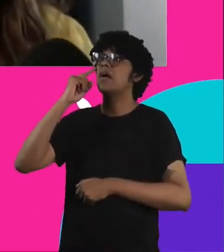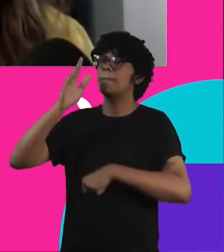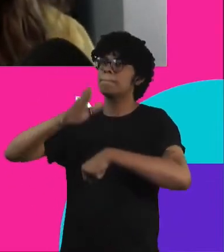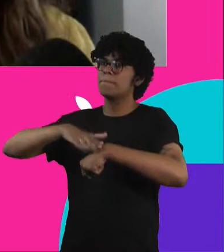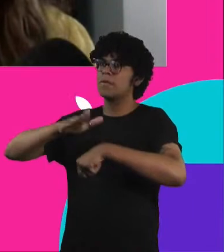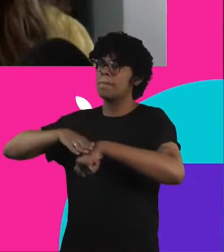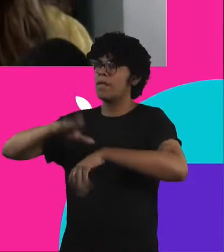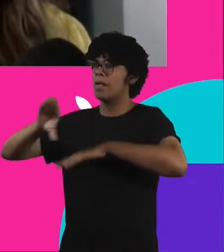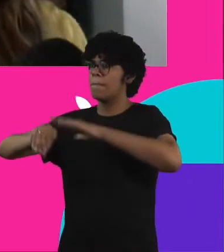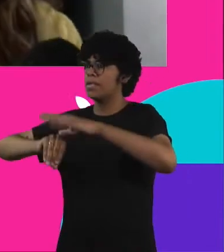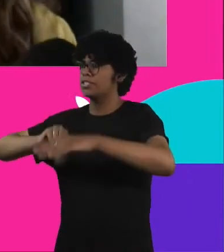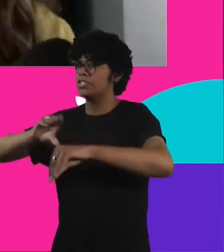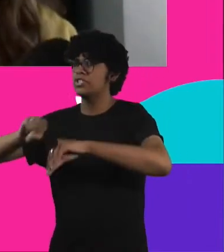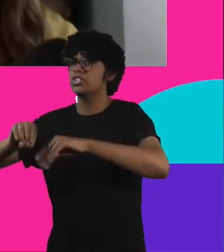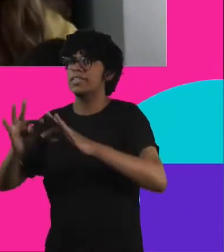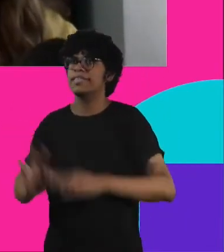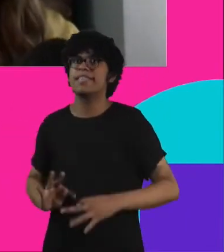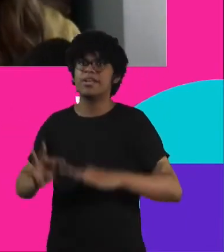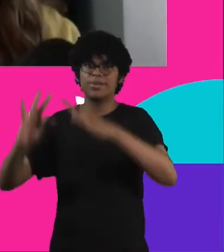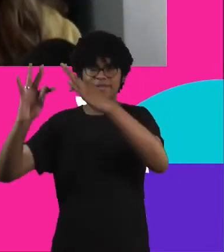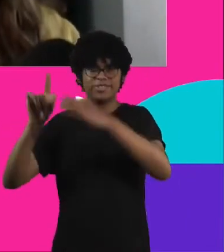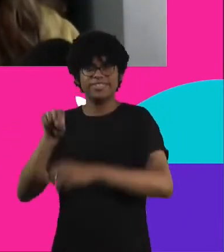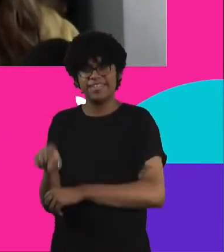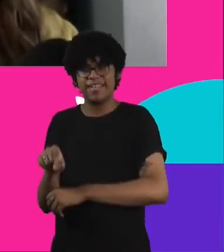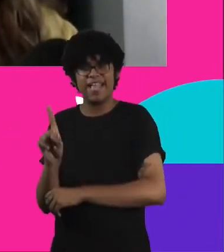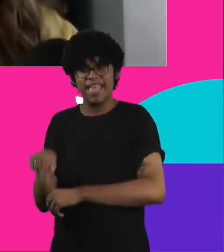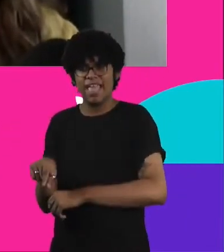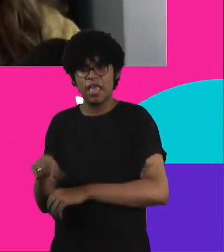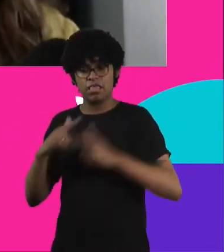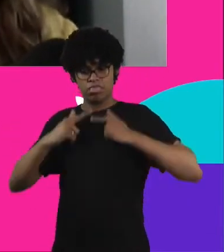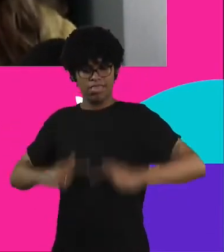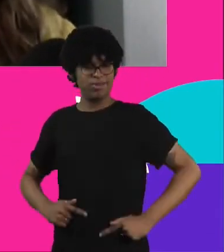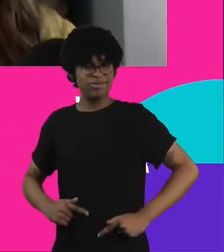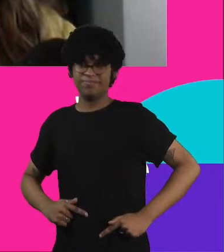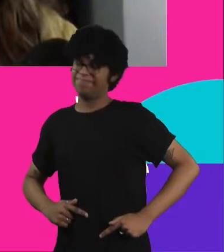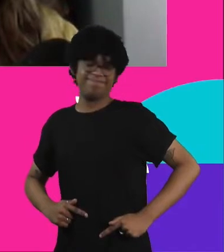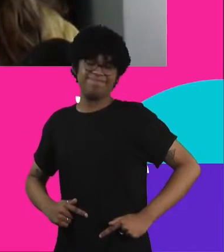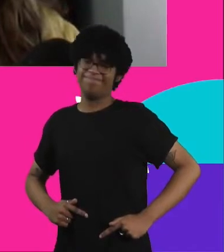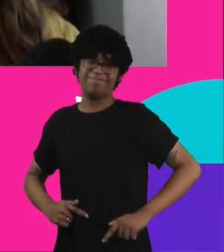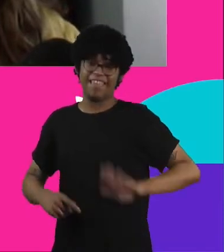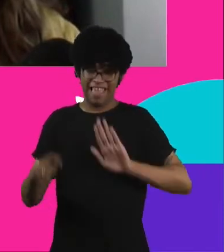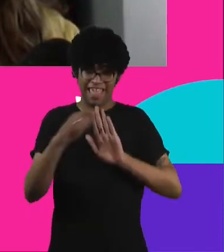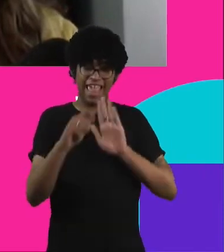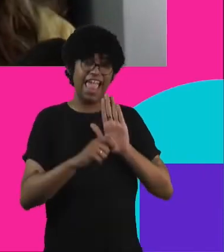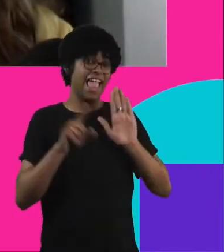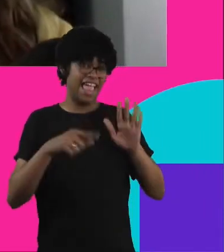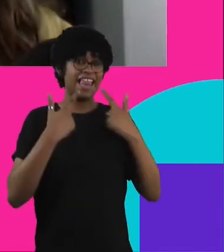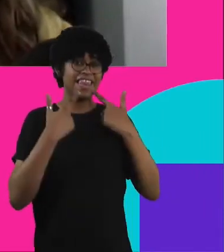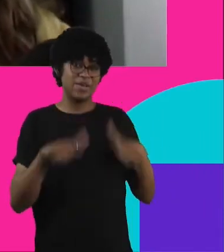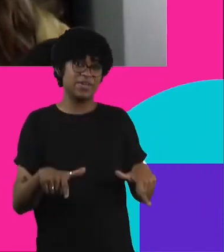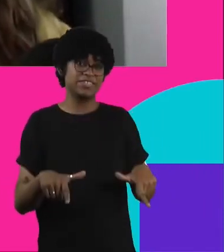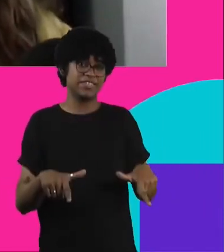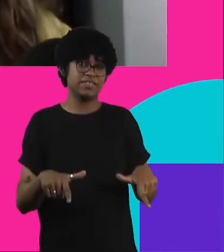dessa tecnologia, ou a mobilização da tecnologia, se dá de maneira neutra. Algoritmo é uma linguagem, assim como